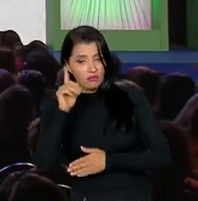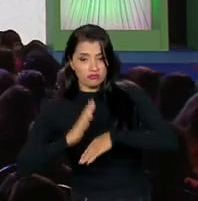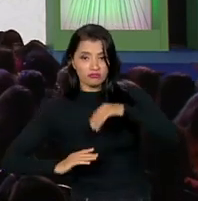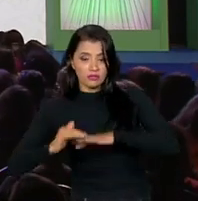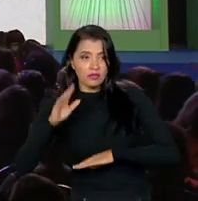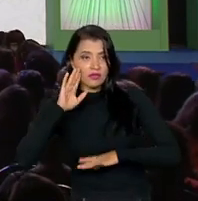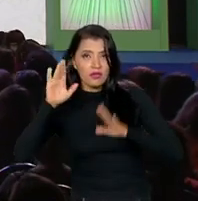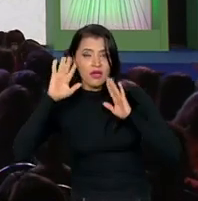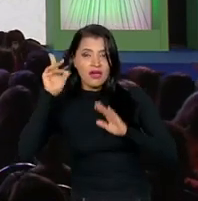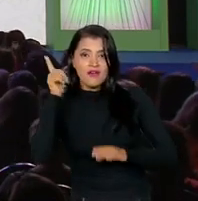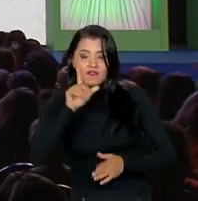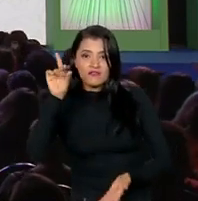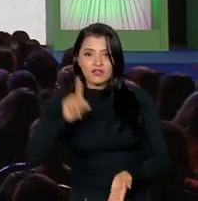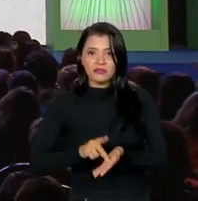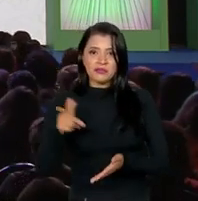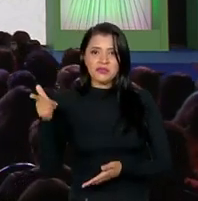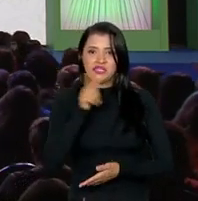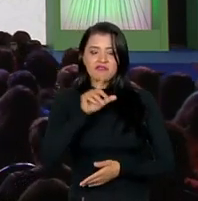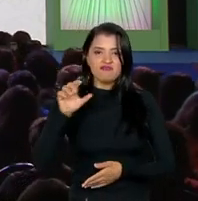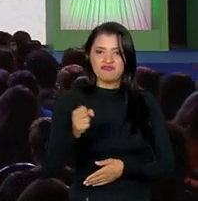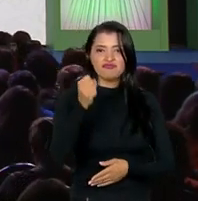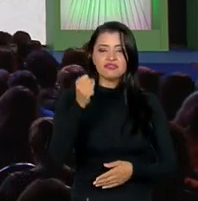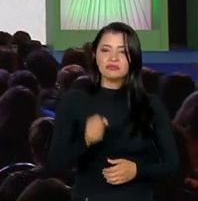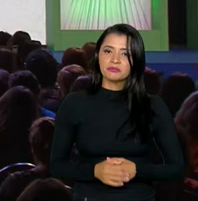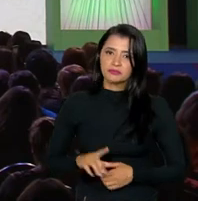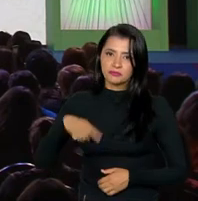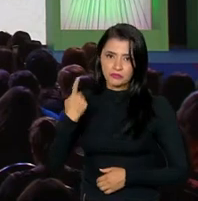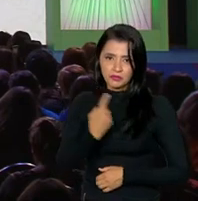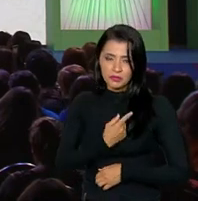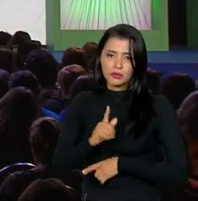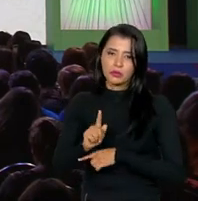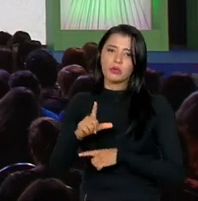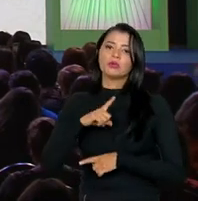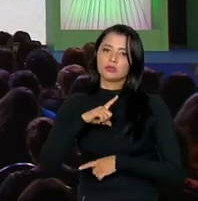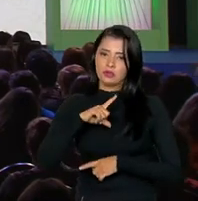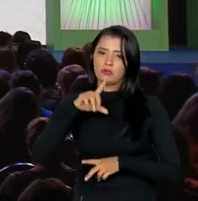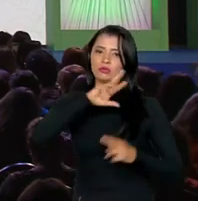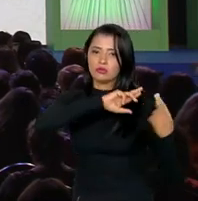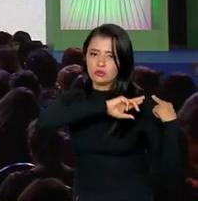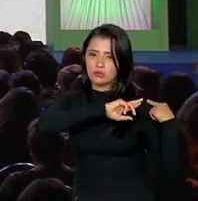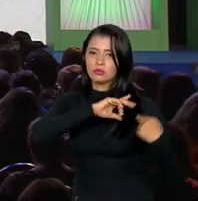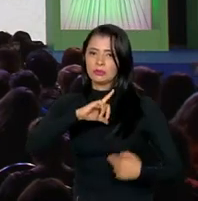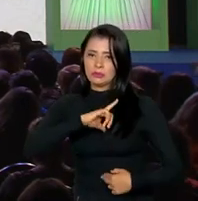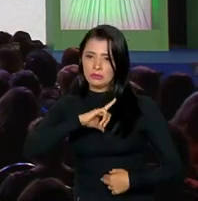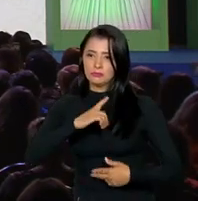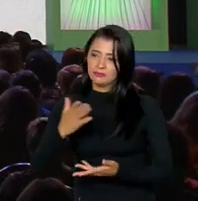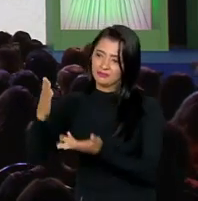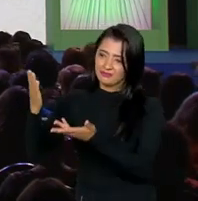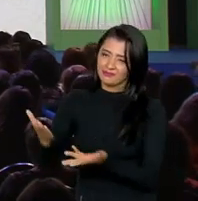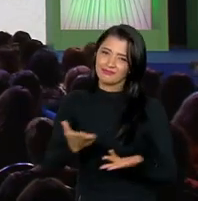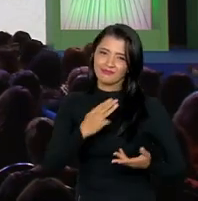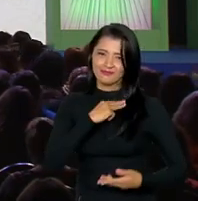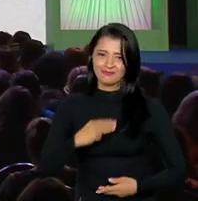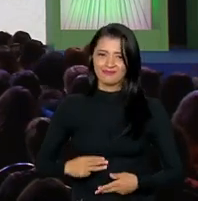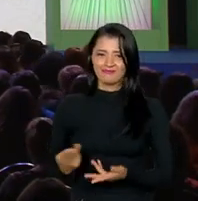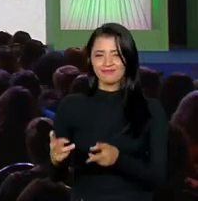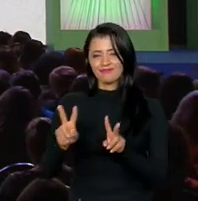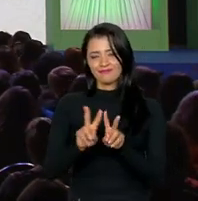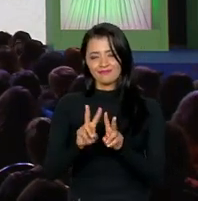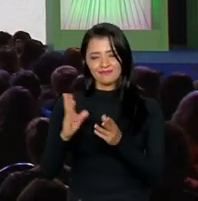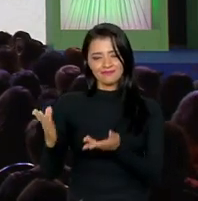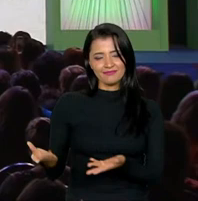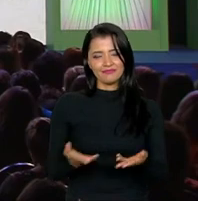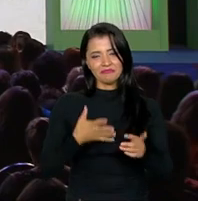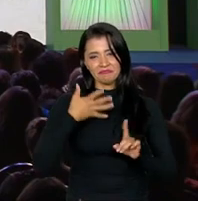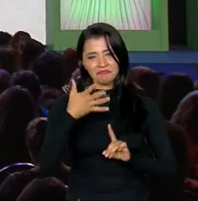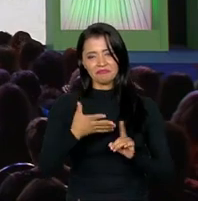os seus sonhos. Então, nós, como gestores públicos, temos essa responsabilidade. Então, convido o nosso ministro Wellington Dias para